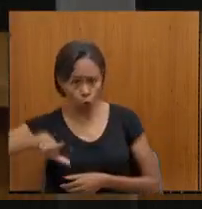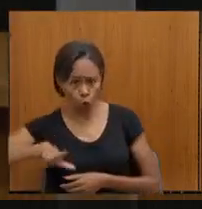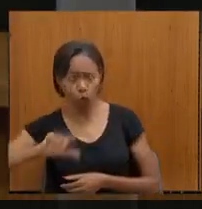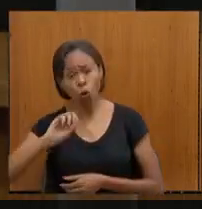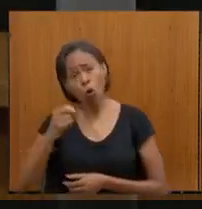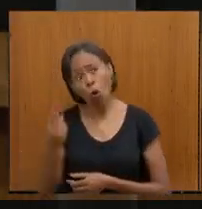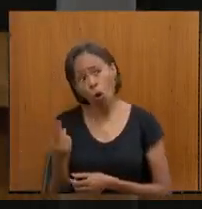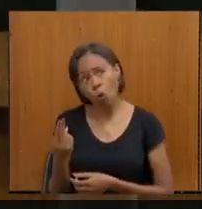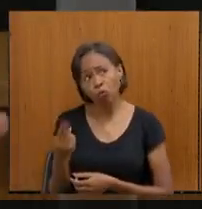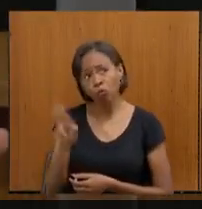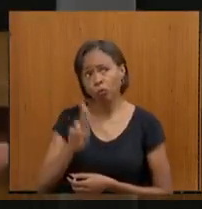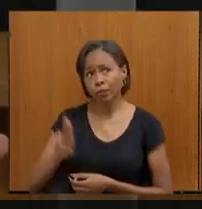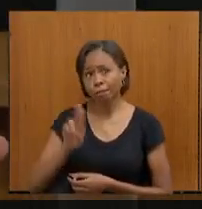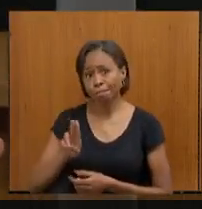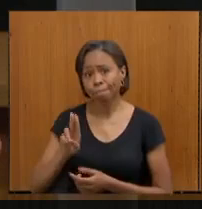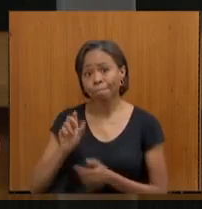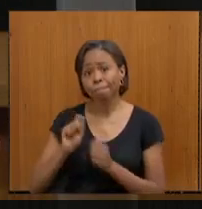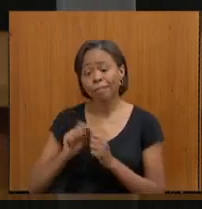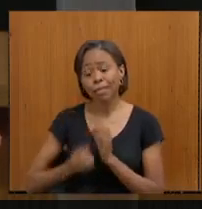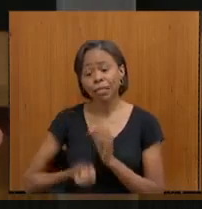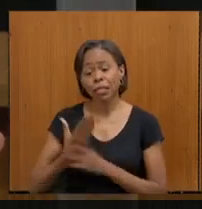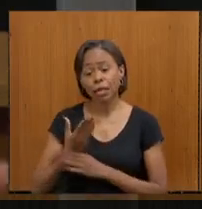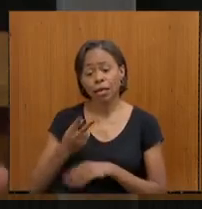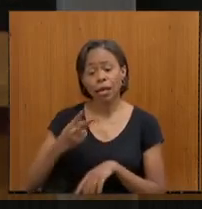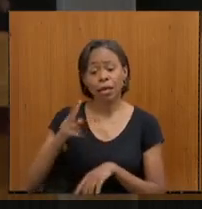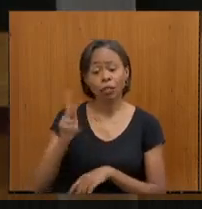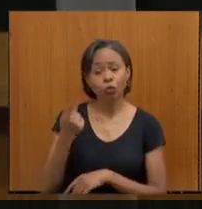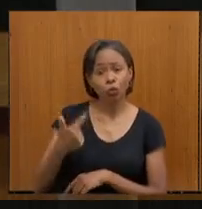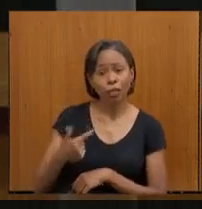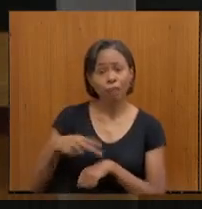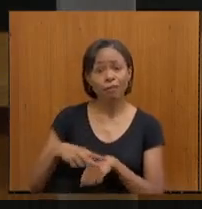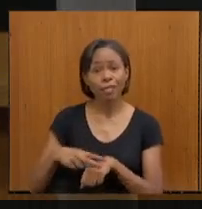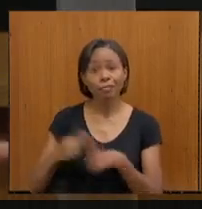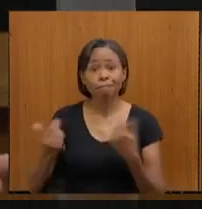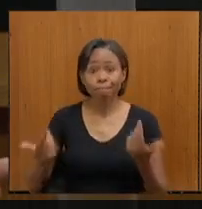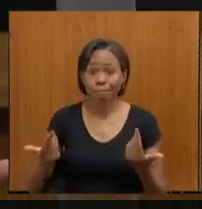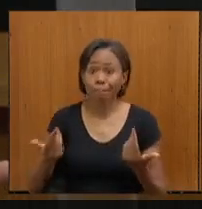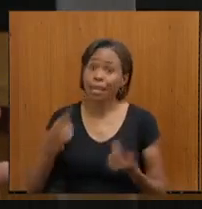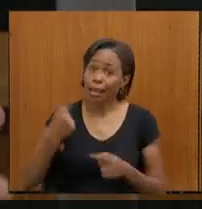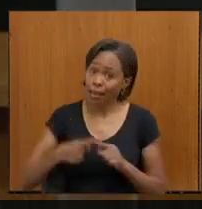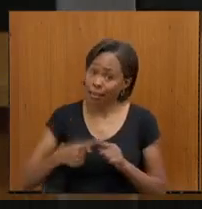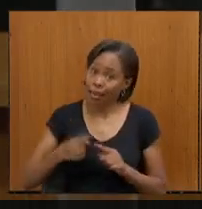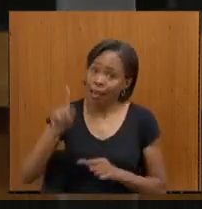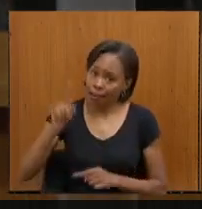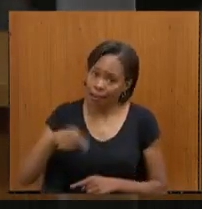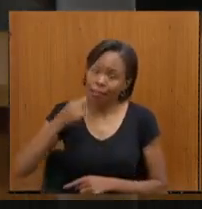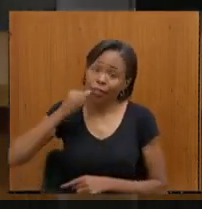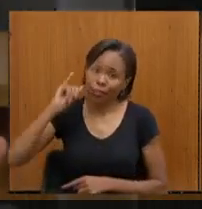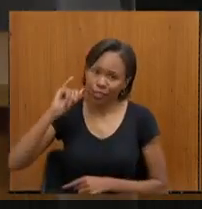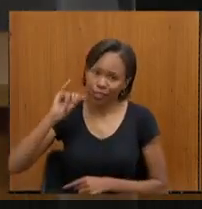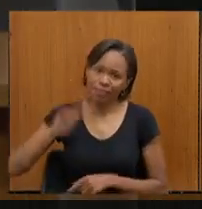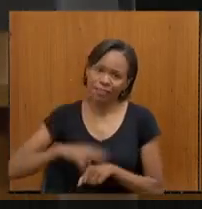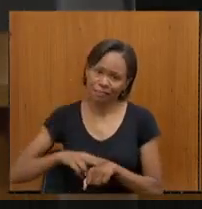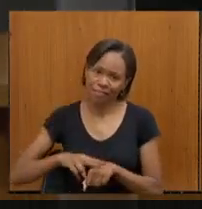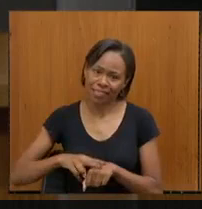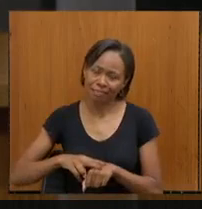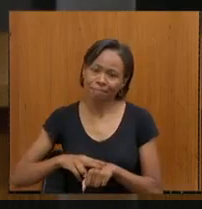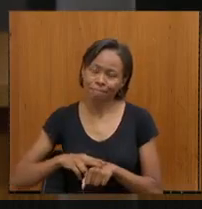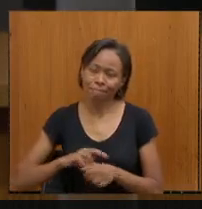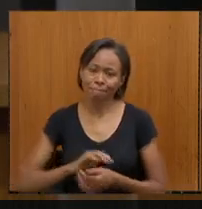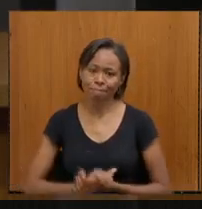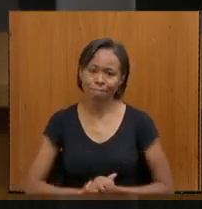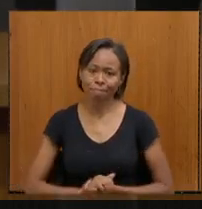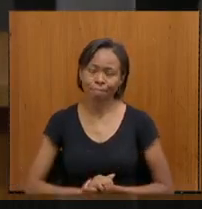isso para produzir hidrogênio Verde porque é uma energia verde é hidroelétrica ela até uma ameaça e Arábia Saudita